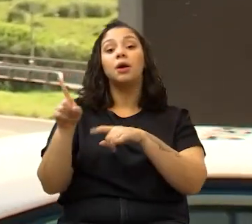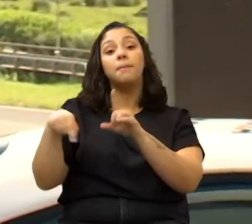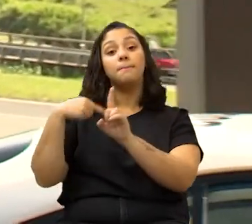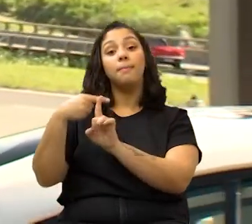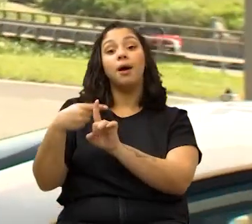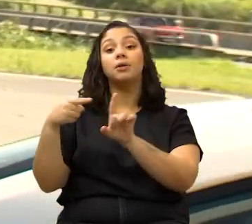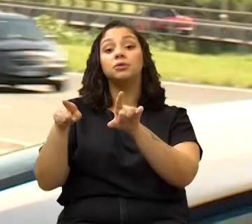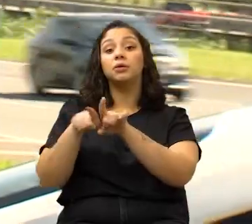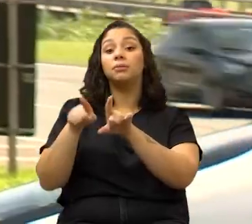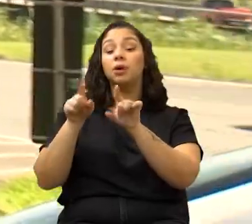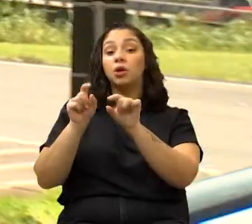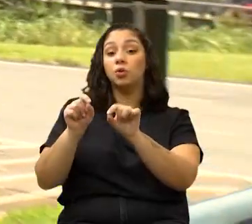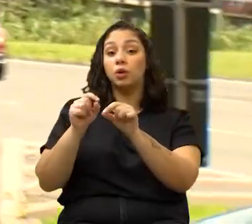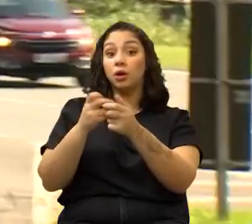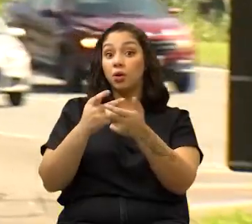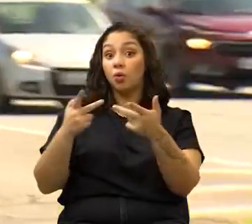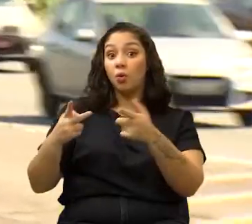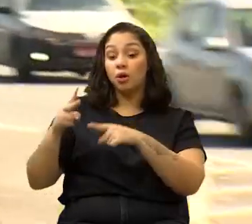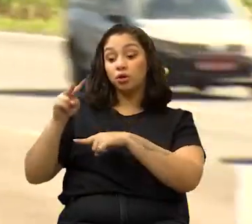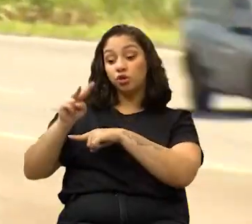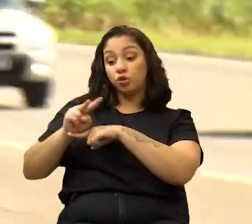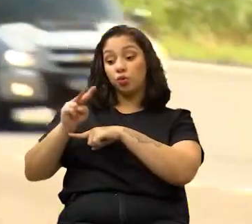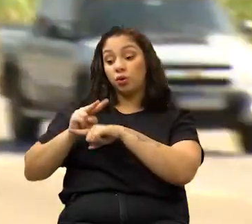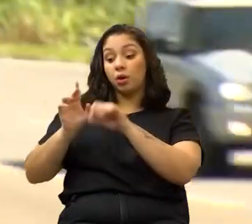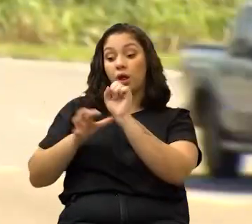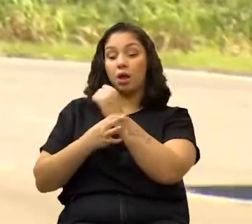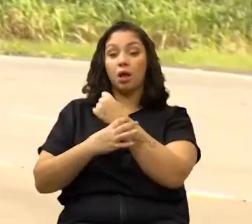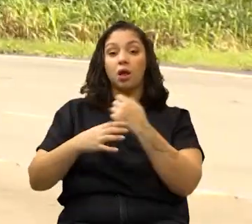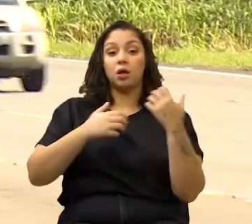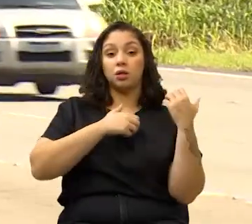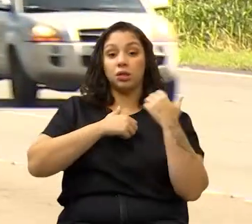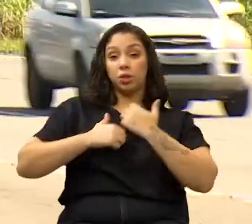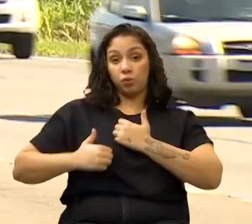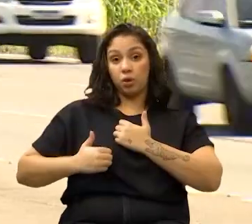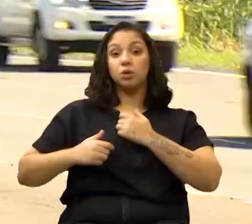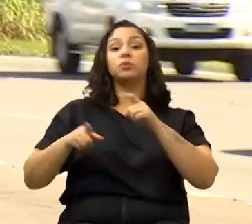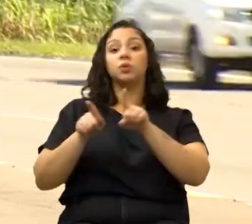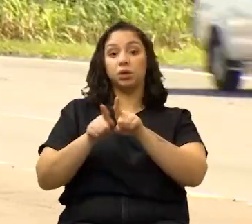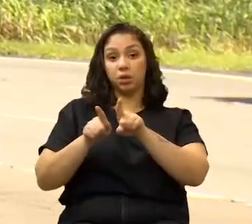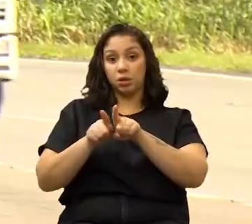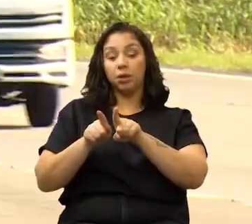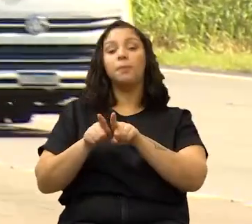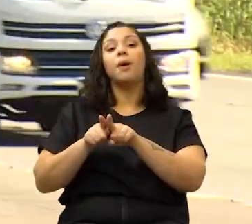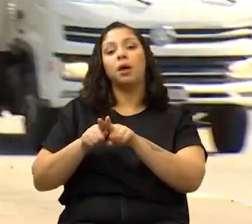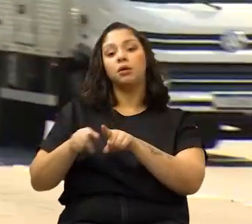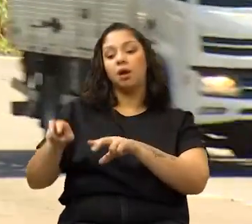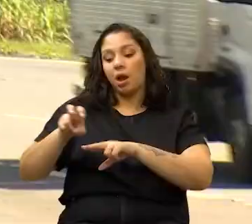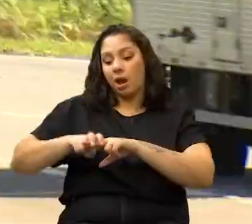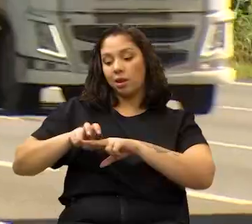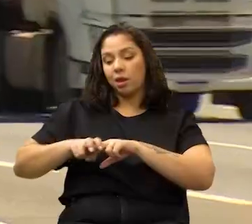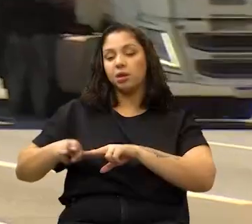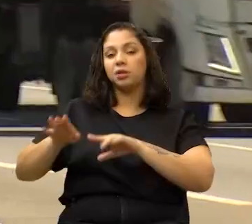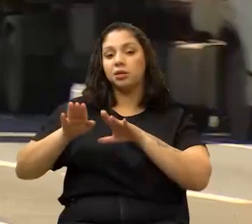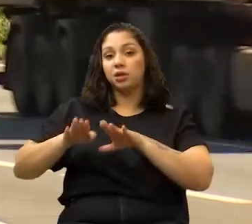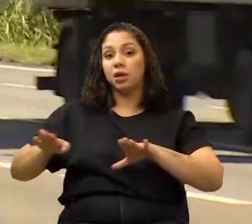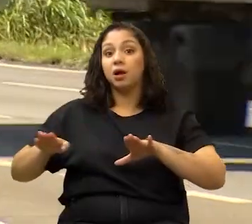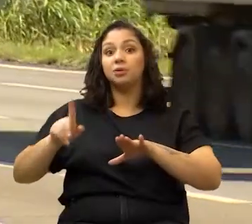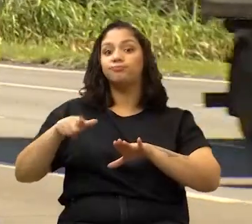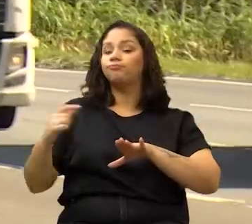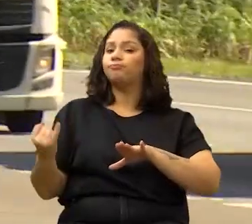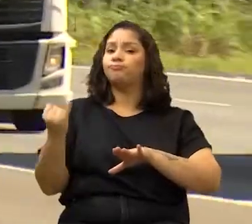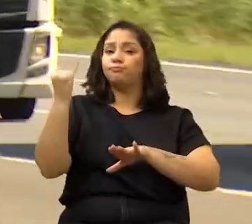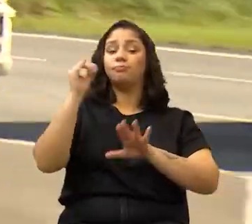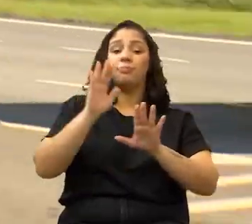a isso, os dispositivos de retenção, tanto o cinto de segurança quanto a cadeirinha, são fundamentais.